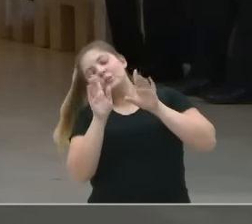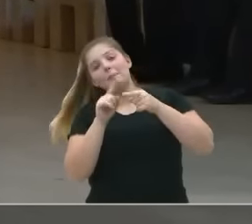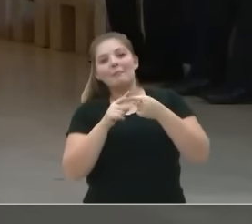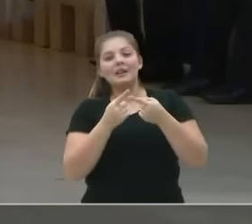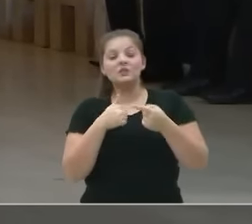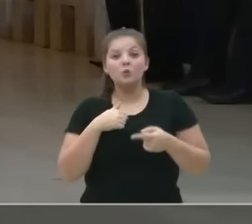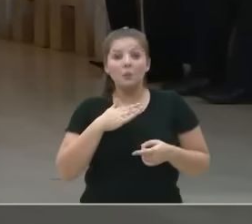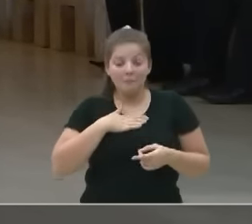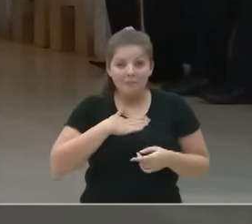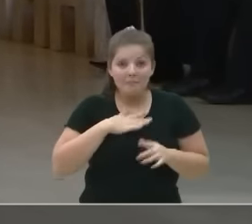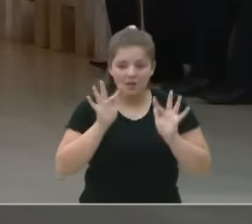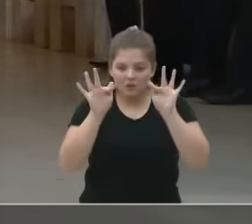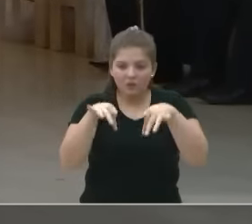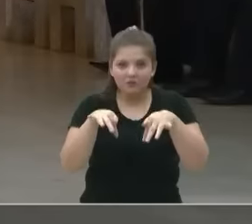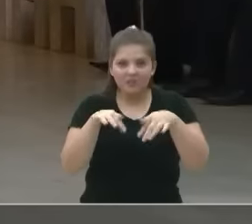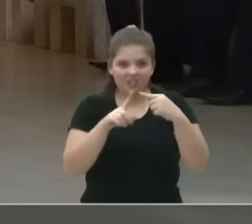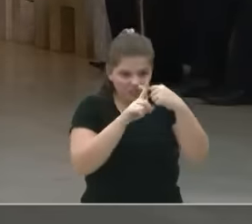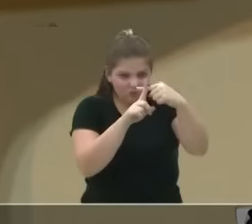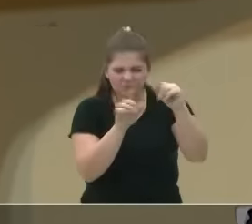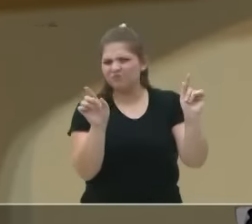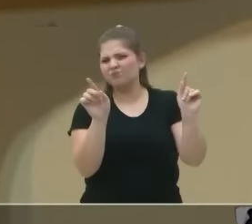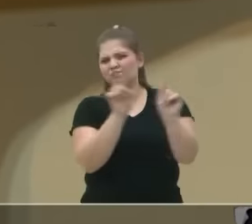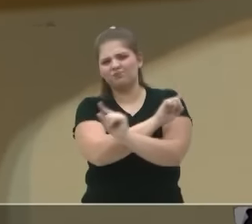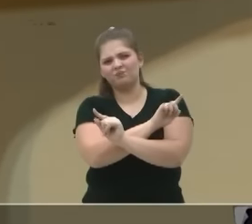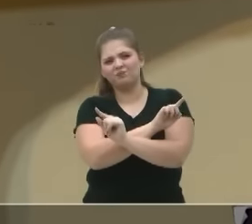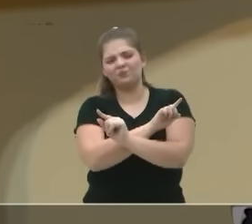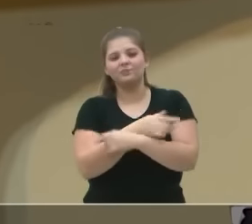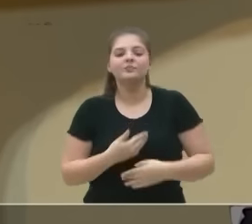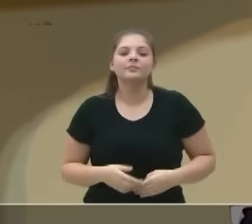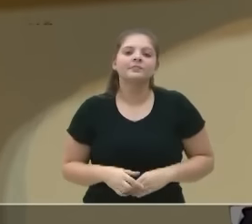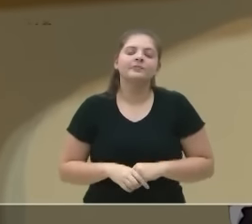fim não é a cruz.